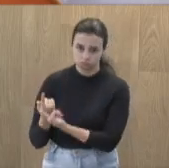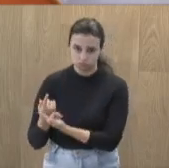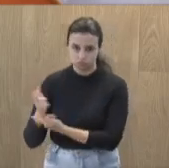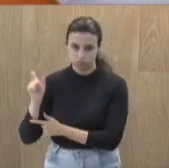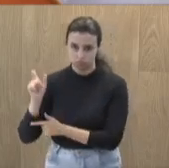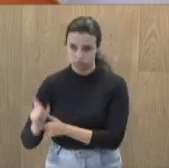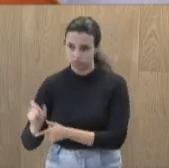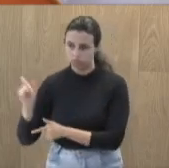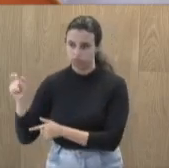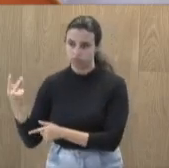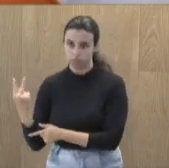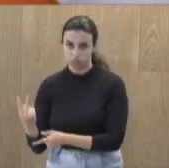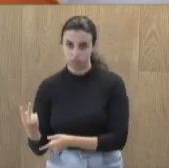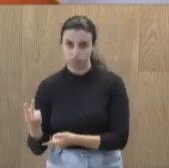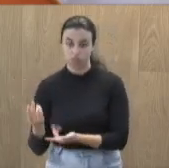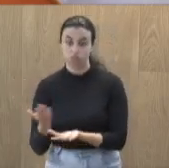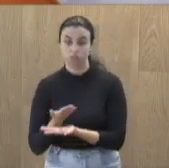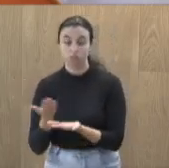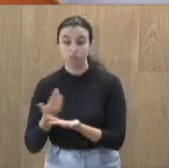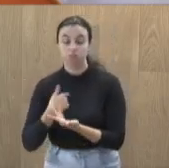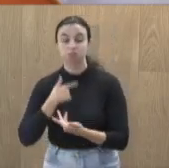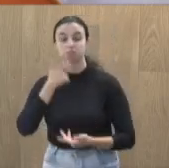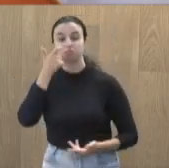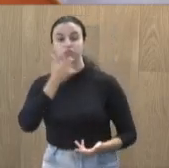Eu, como homem público, eu quero ser criticado.